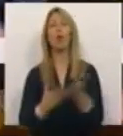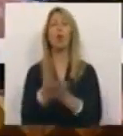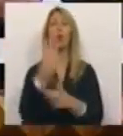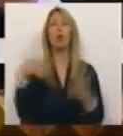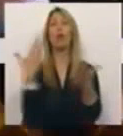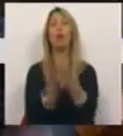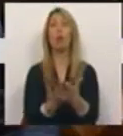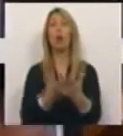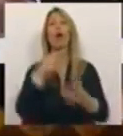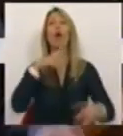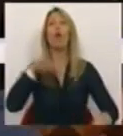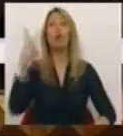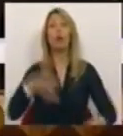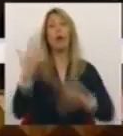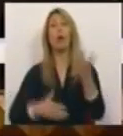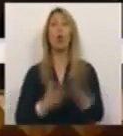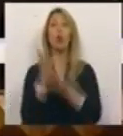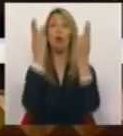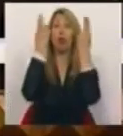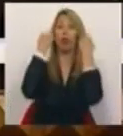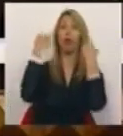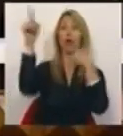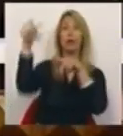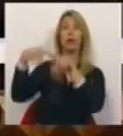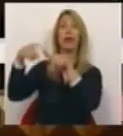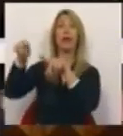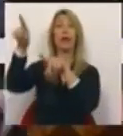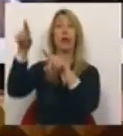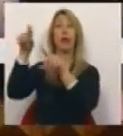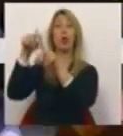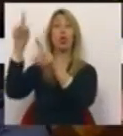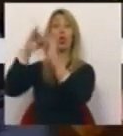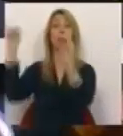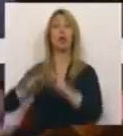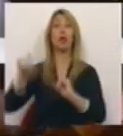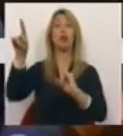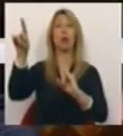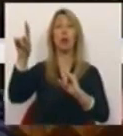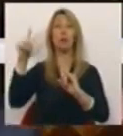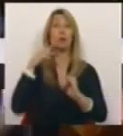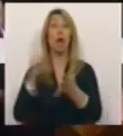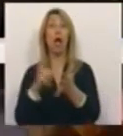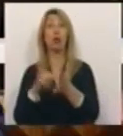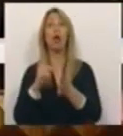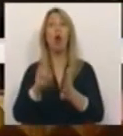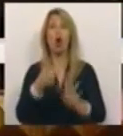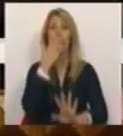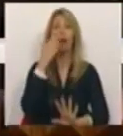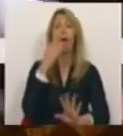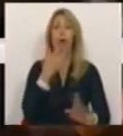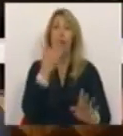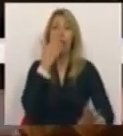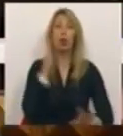Portugal continue a dobrar a espinha perante os credores internacionais, à espera de que, com essa posição e com essa postura de